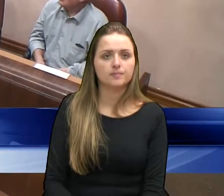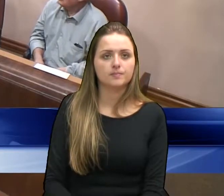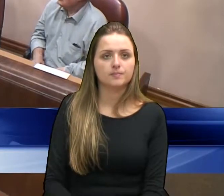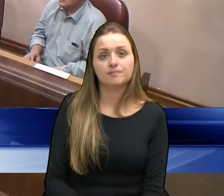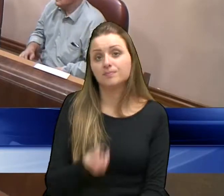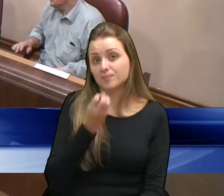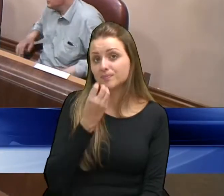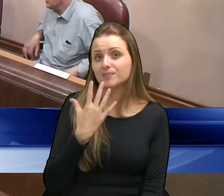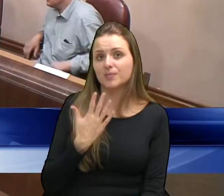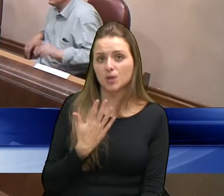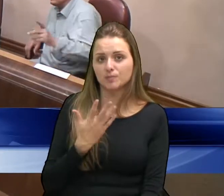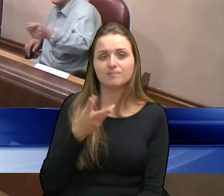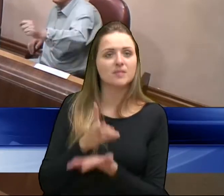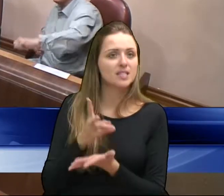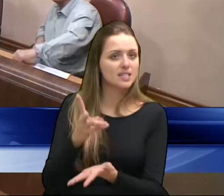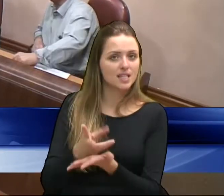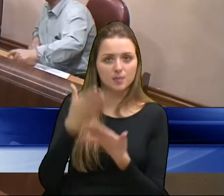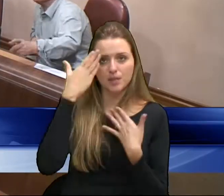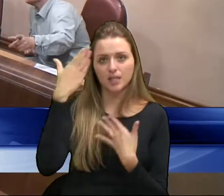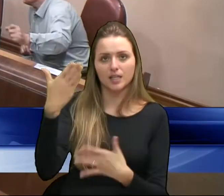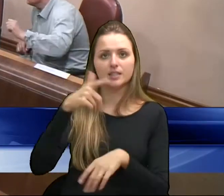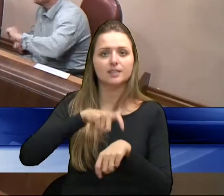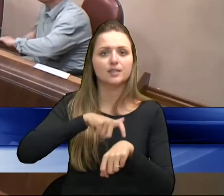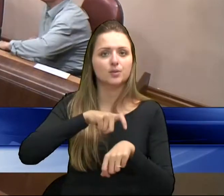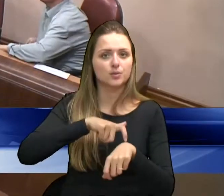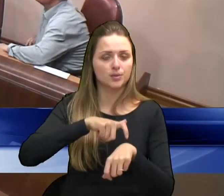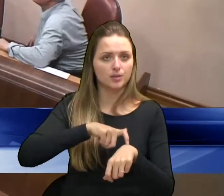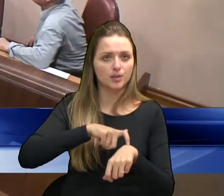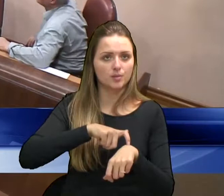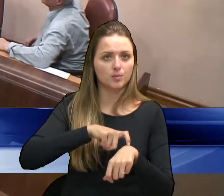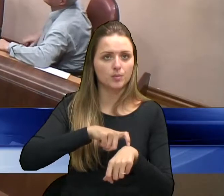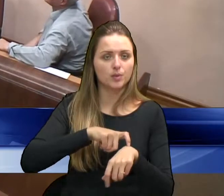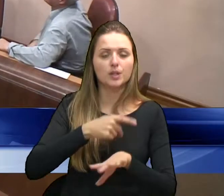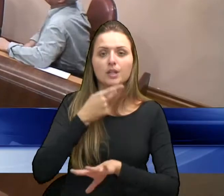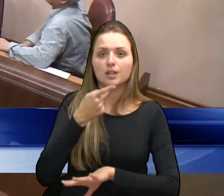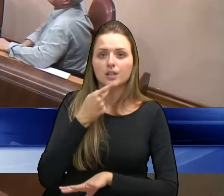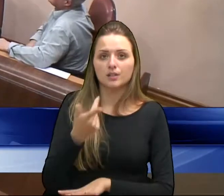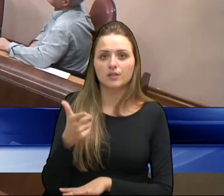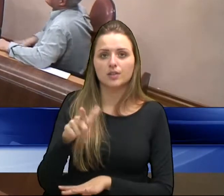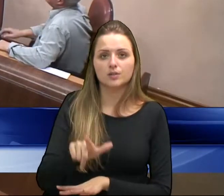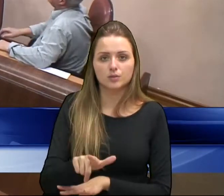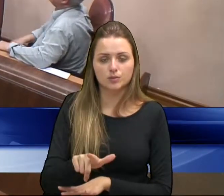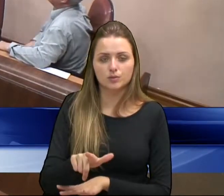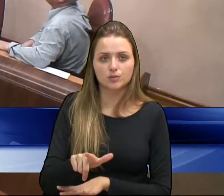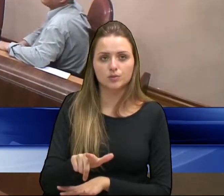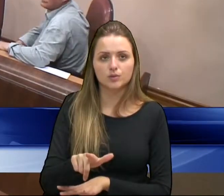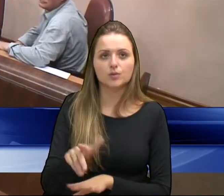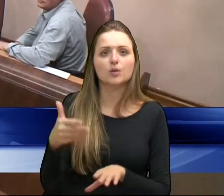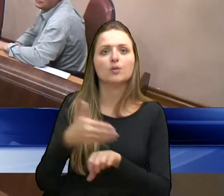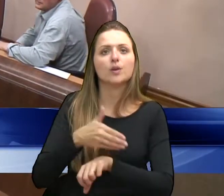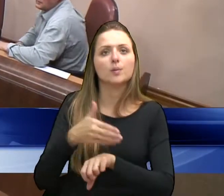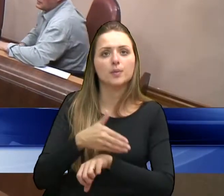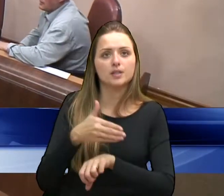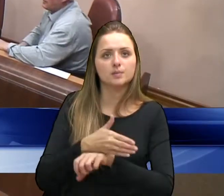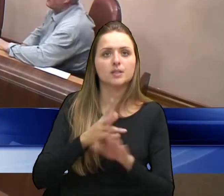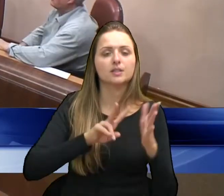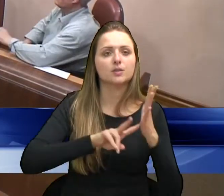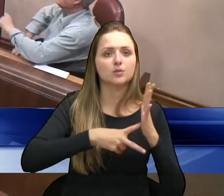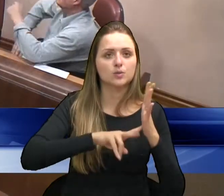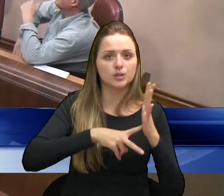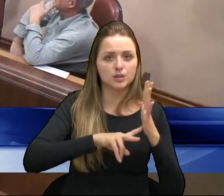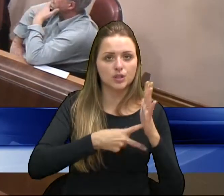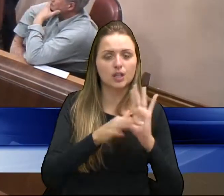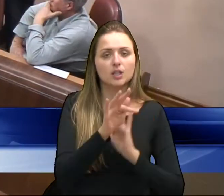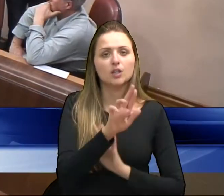Bom, sempre agradecendo o espaço e reforçando a participação do nosso sindicato do